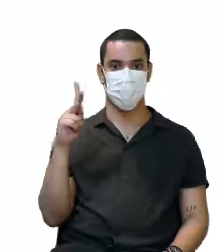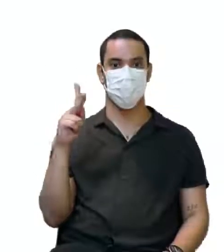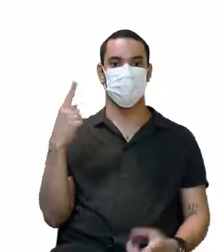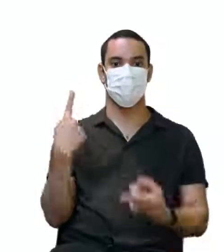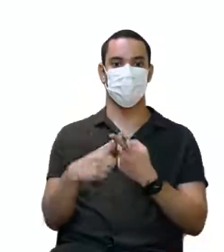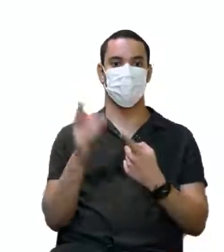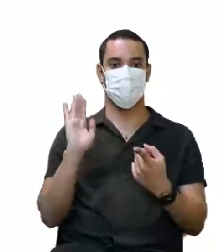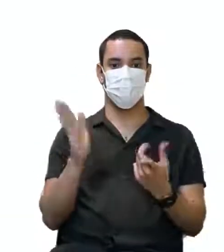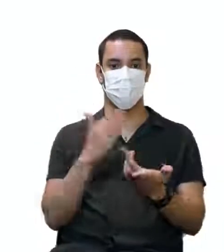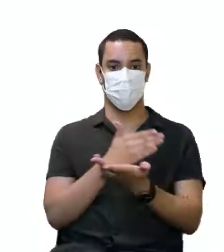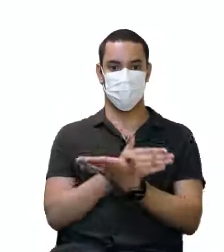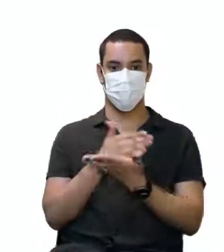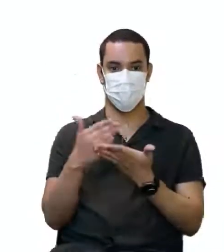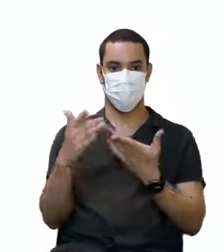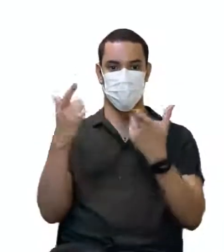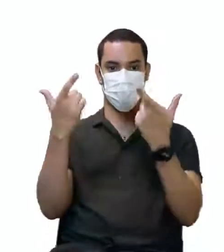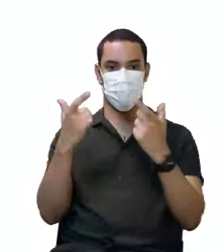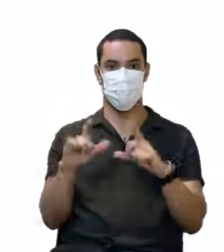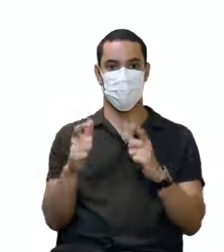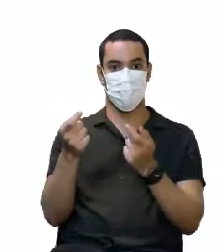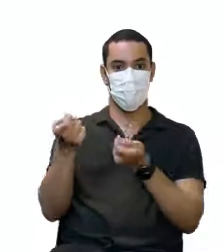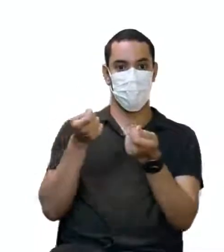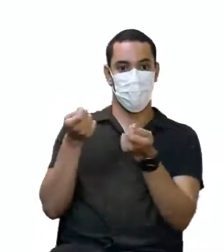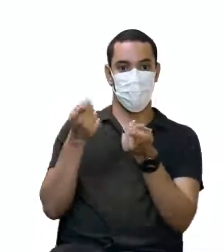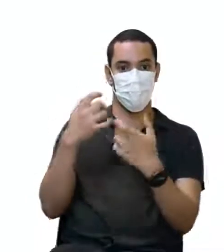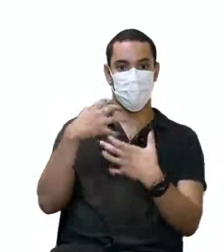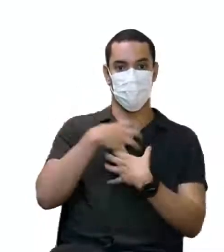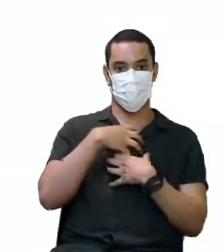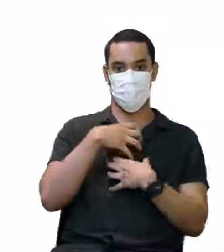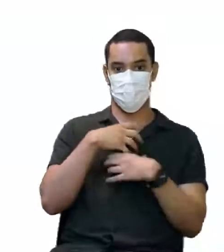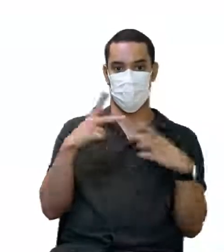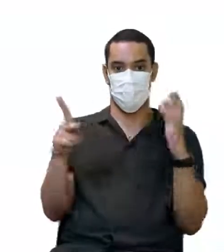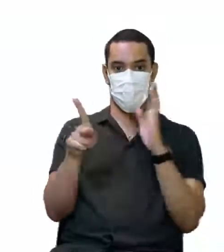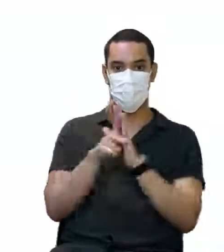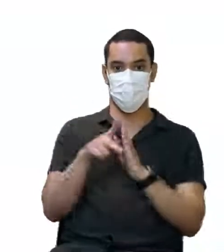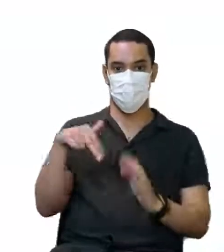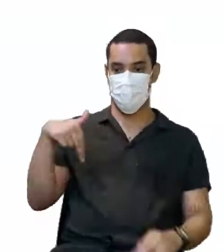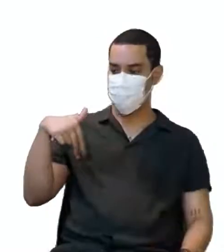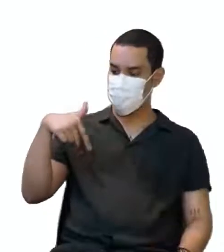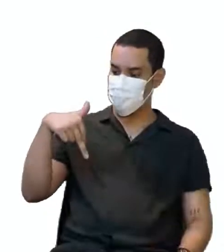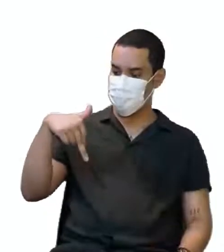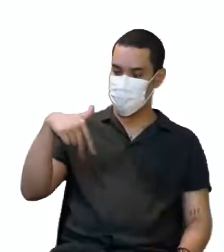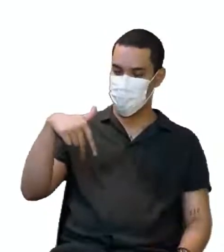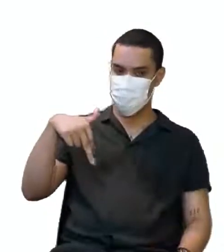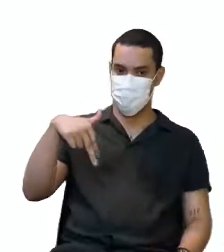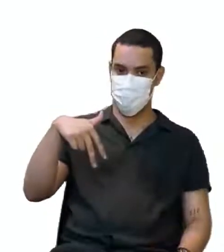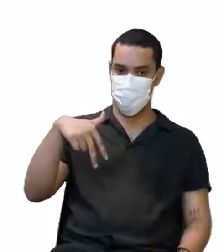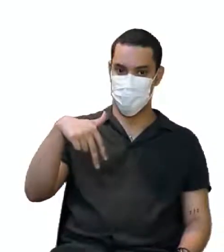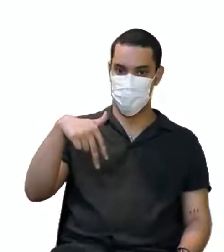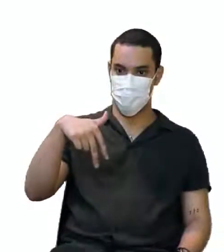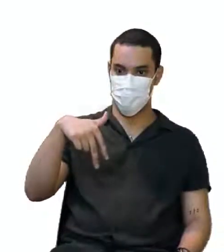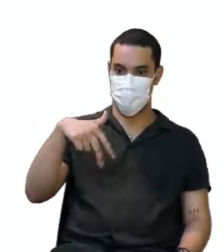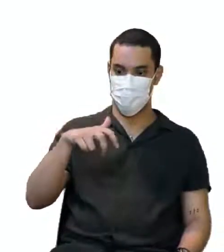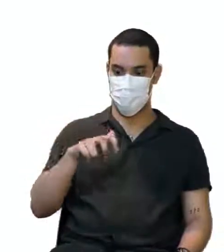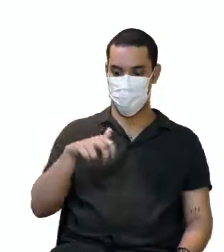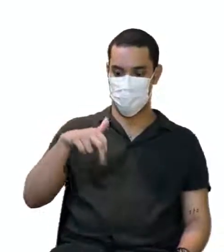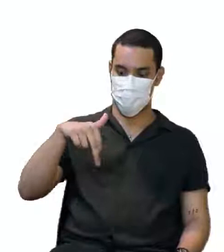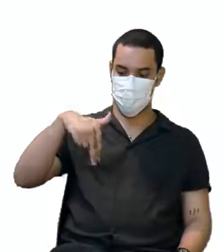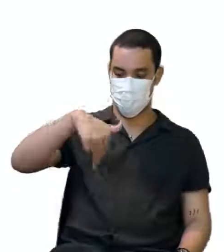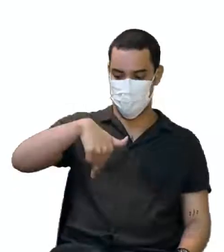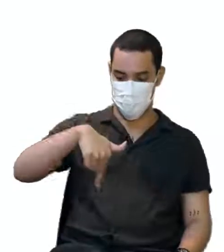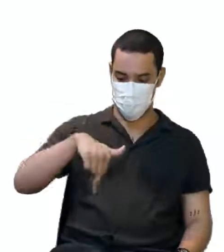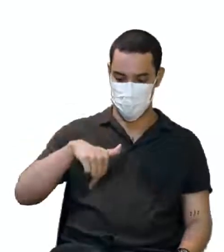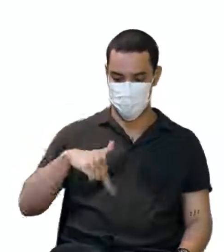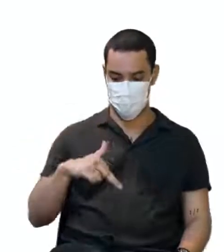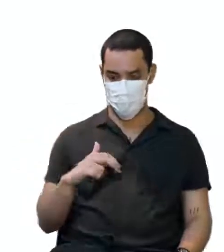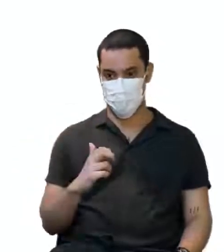estavam começando, então, essa manipulação e a forma bípede. E a postura ereta, tá bom? Para